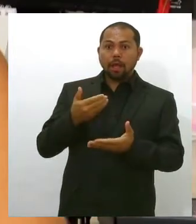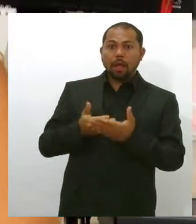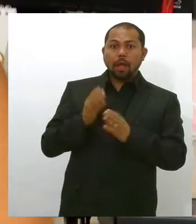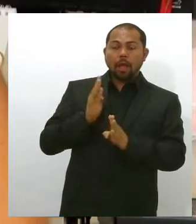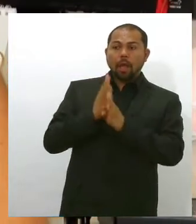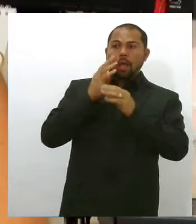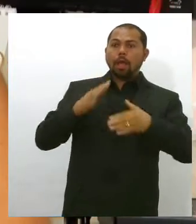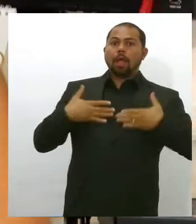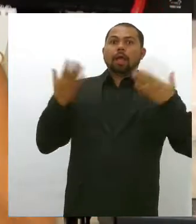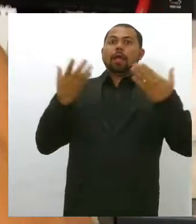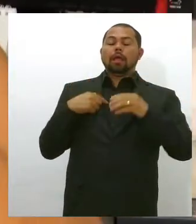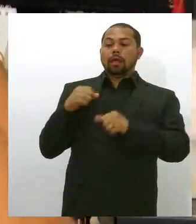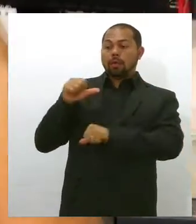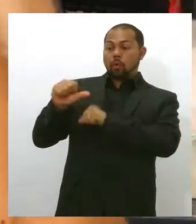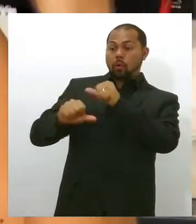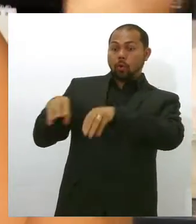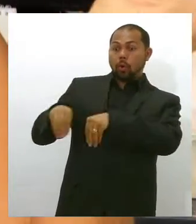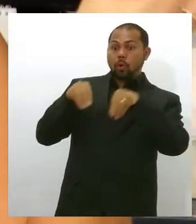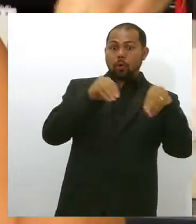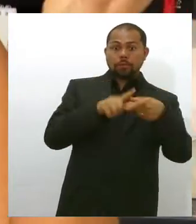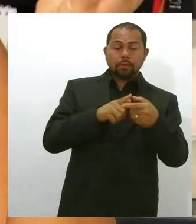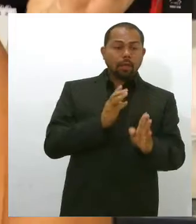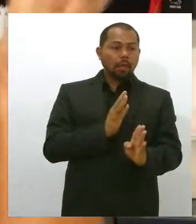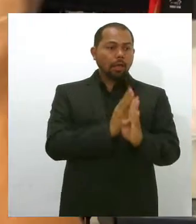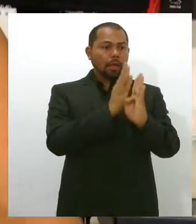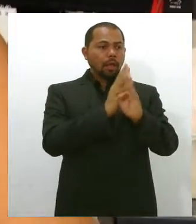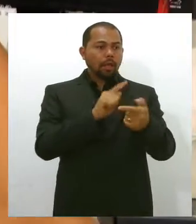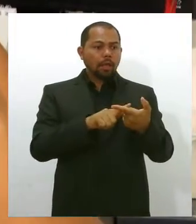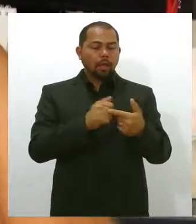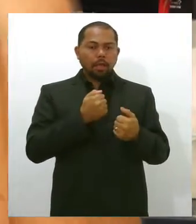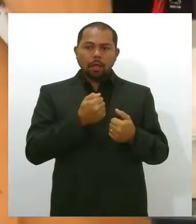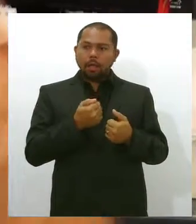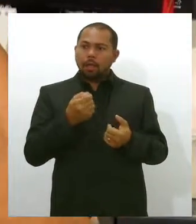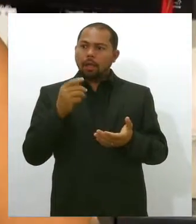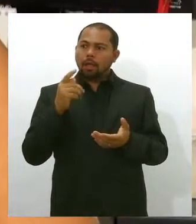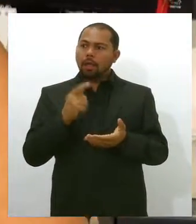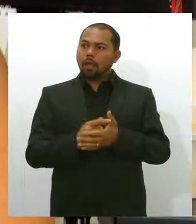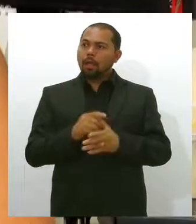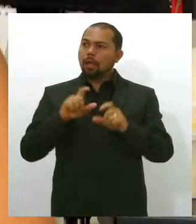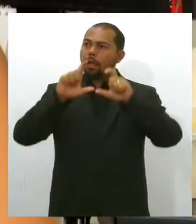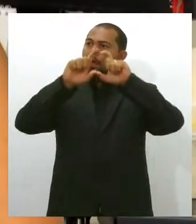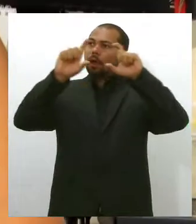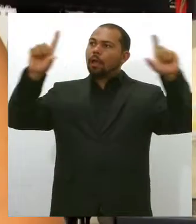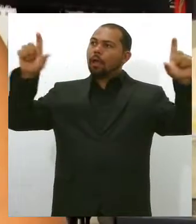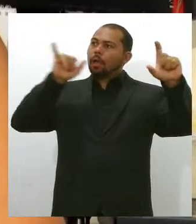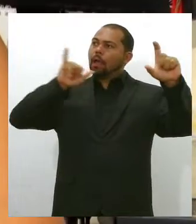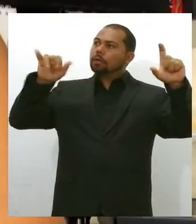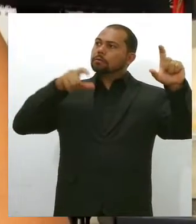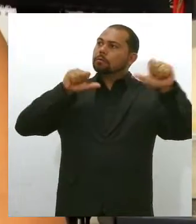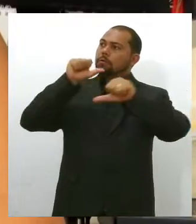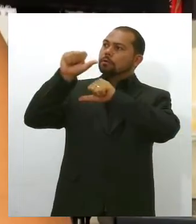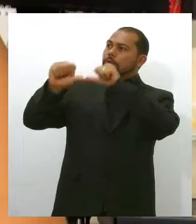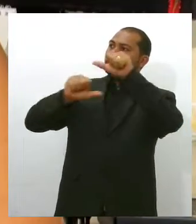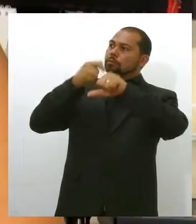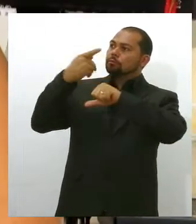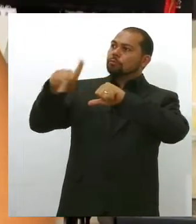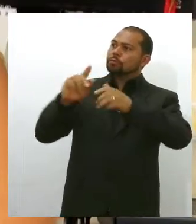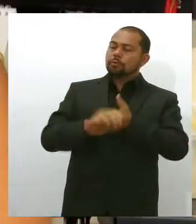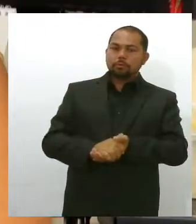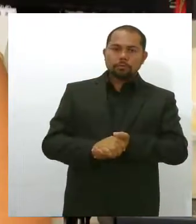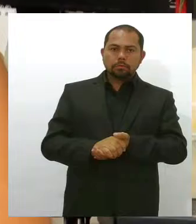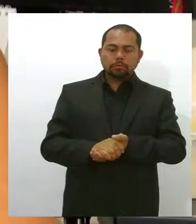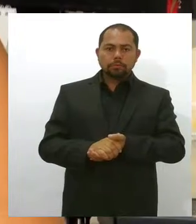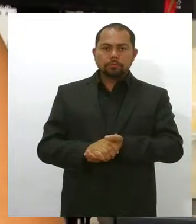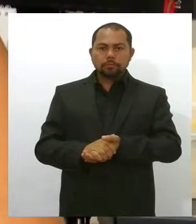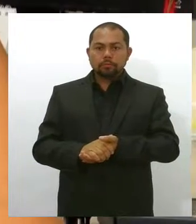que ele chega no seu local e encontra uma faixa dizendo o seu local mudou o e-titulo ele já faz